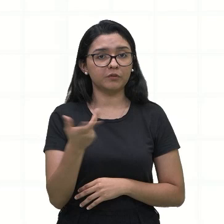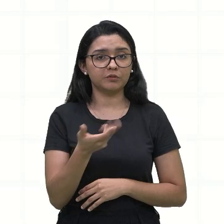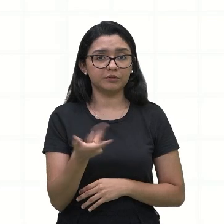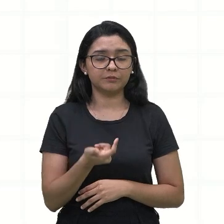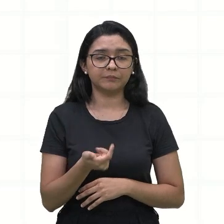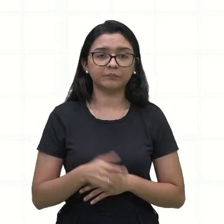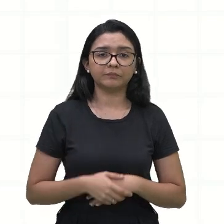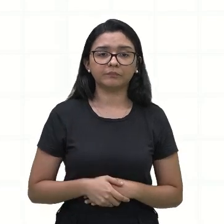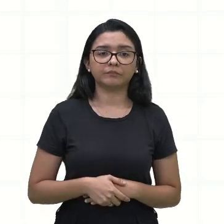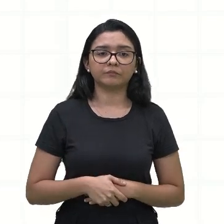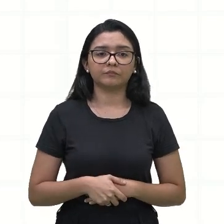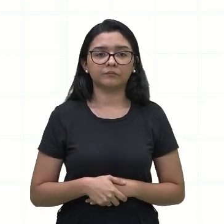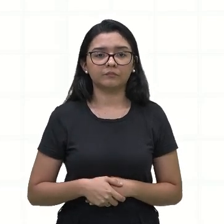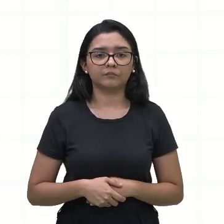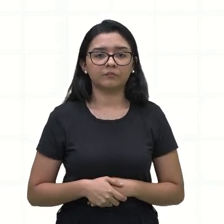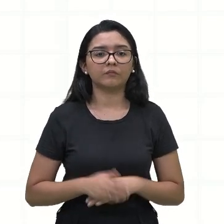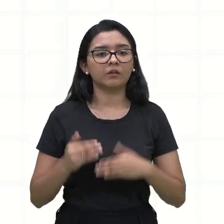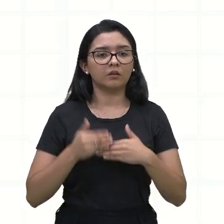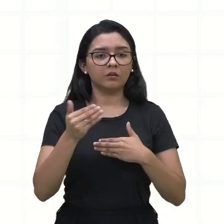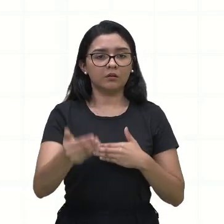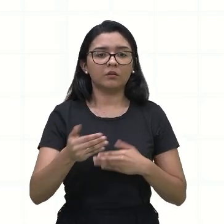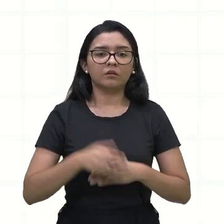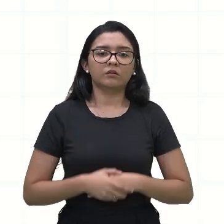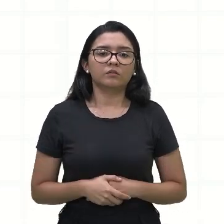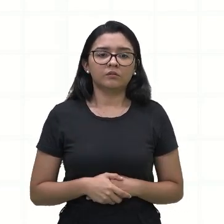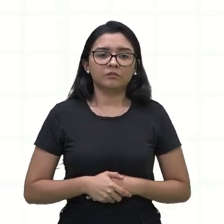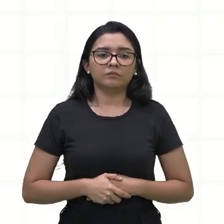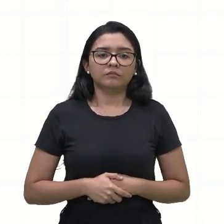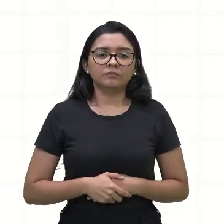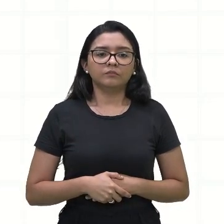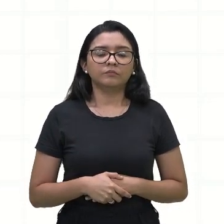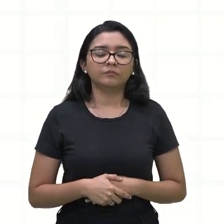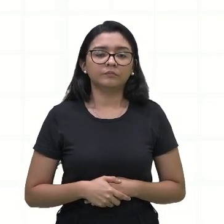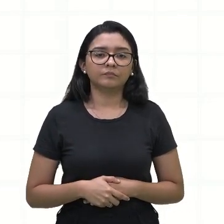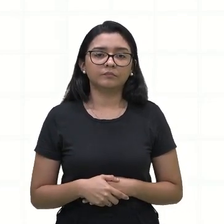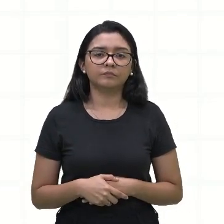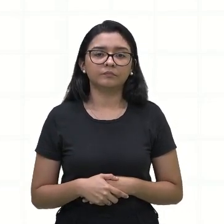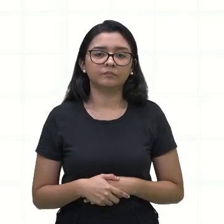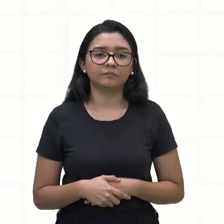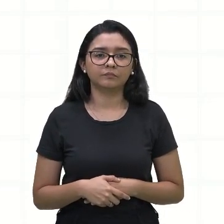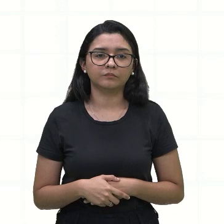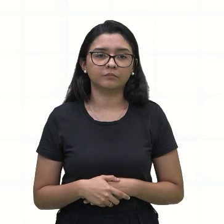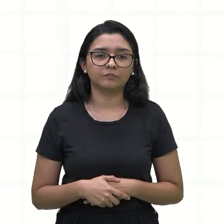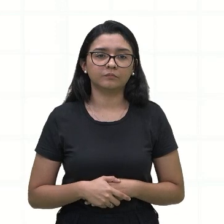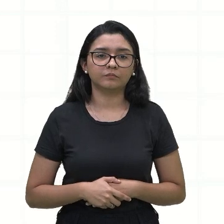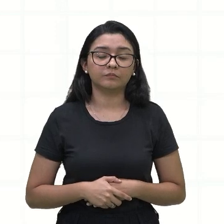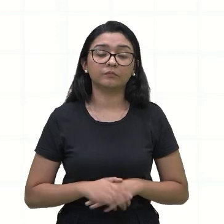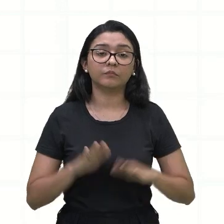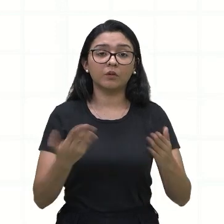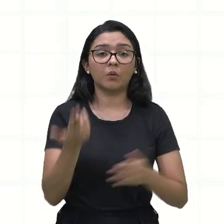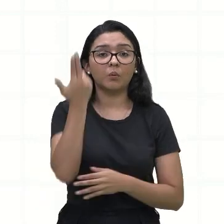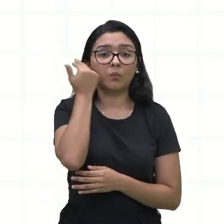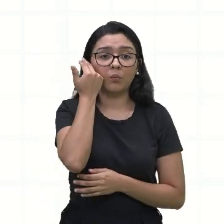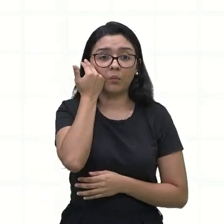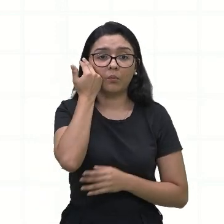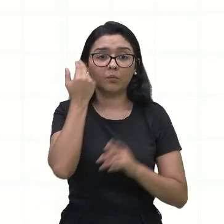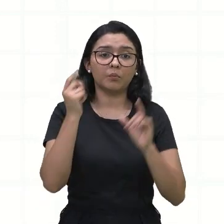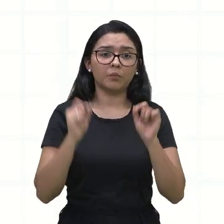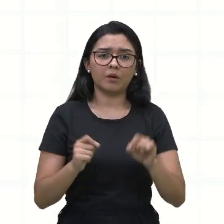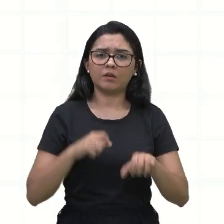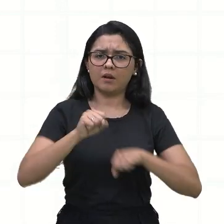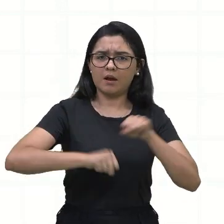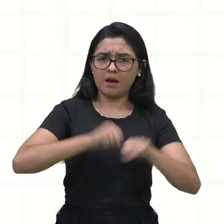ver. Prosseguindo, ó. Por outro lado, era lento. Seguindo. Enquanto o coelho disparava na